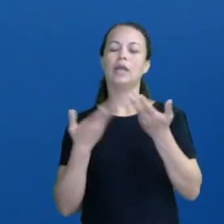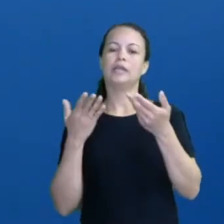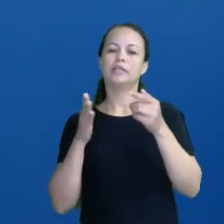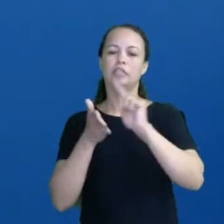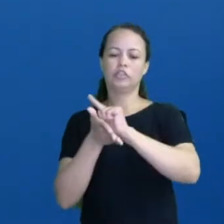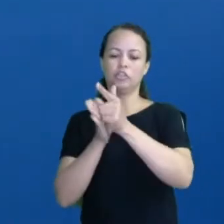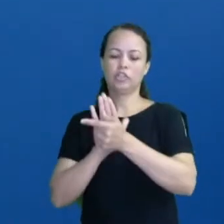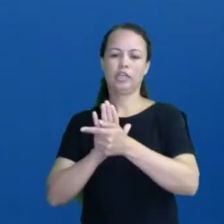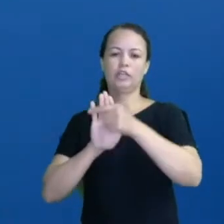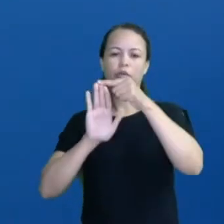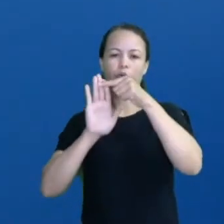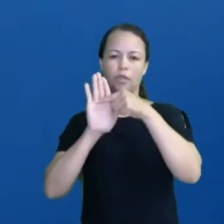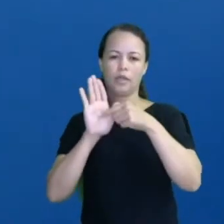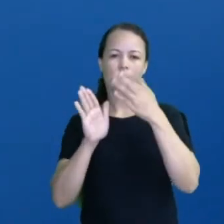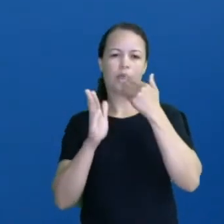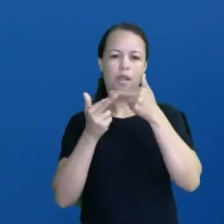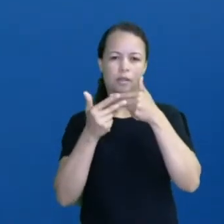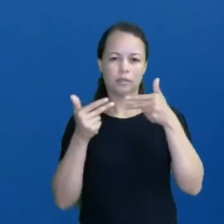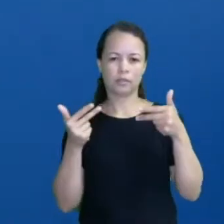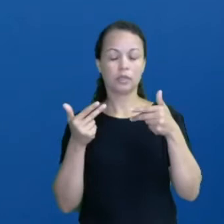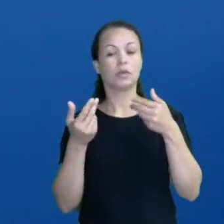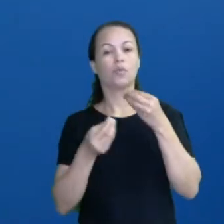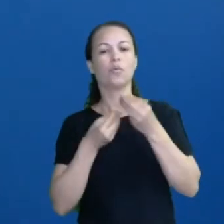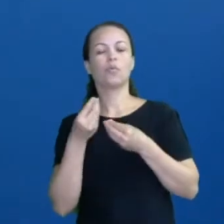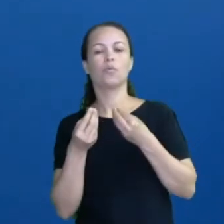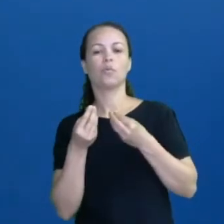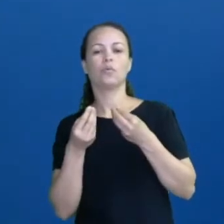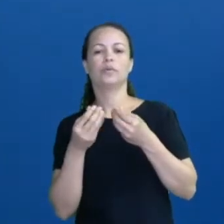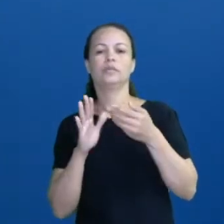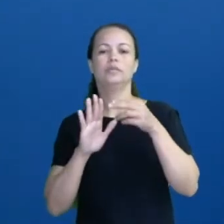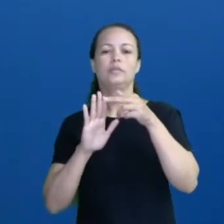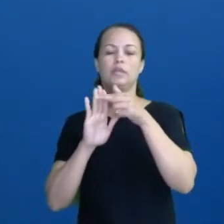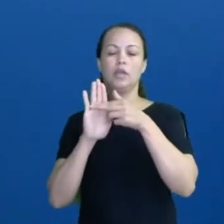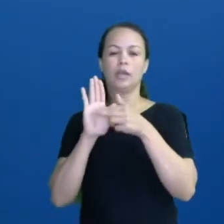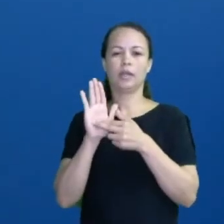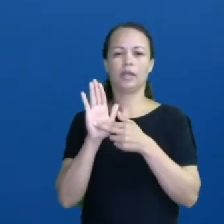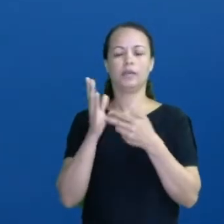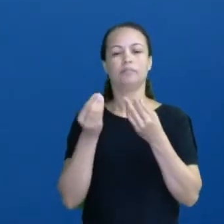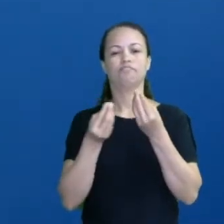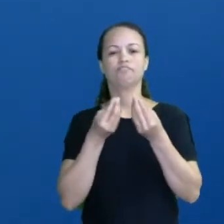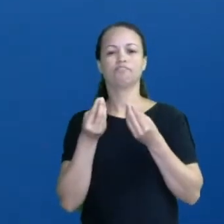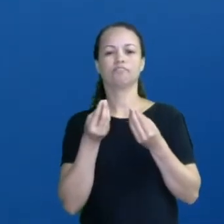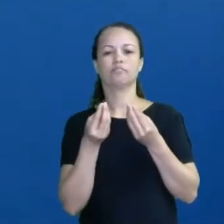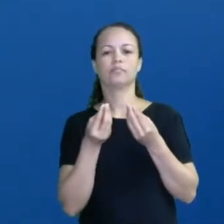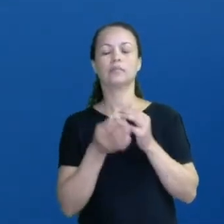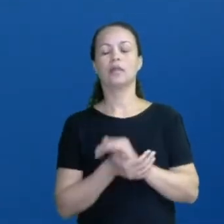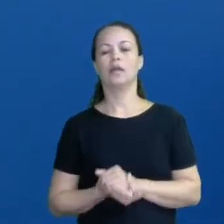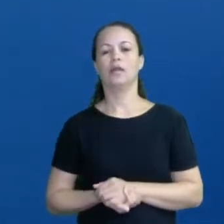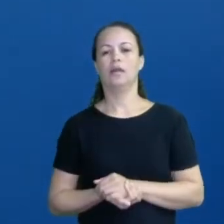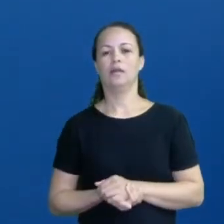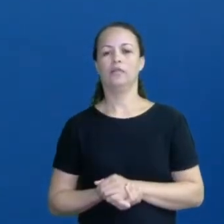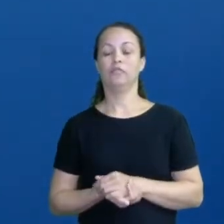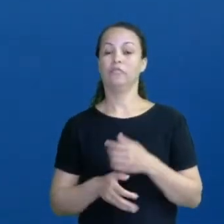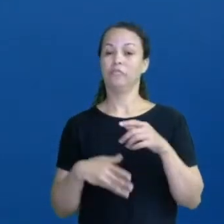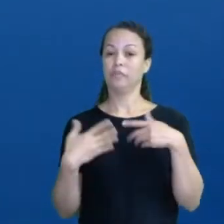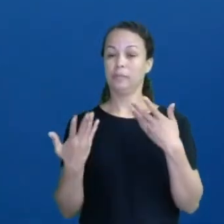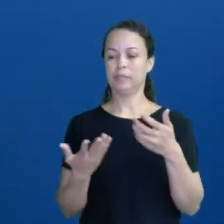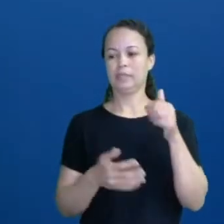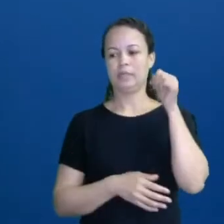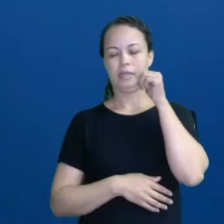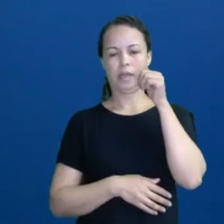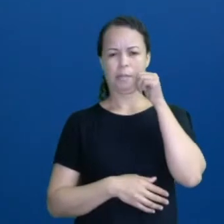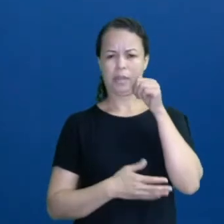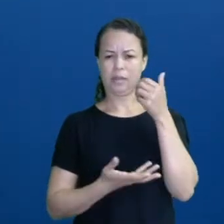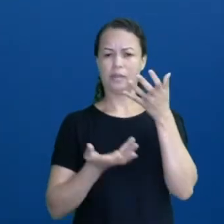a receita, com os ingredientes e o modo de fazer. Mas vamos dizer que essa menina, essa